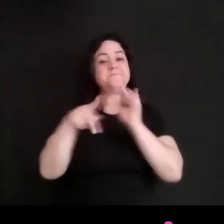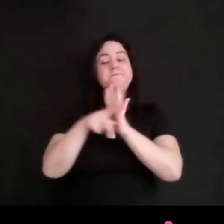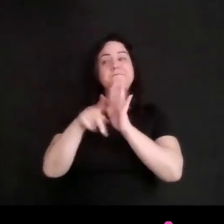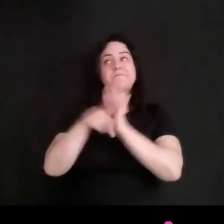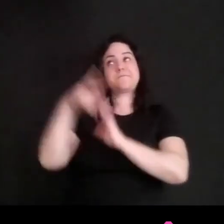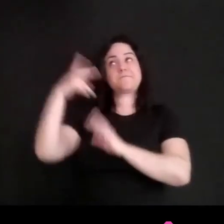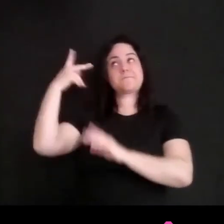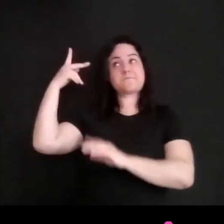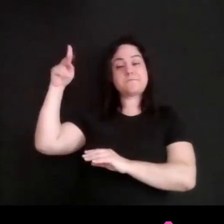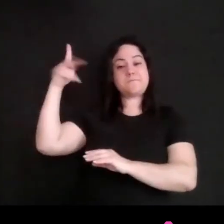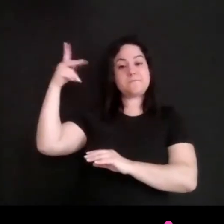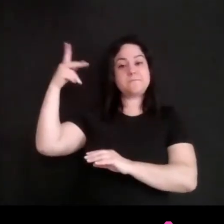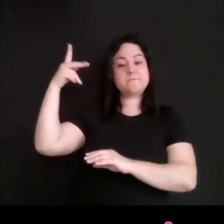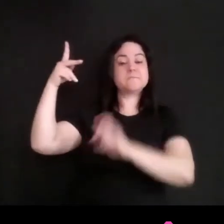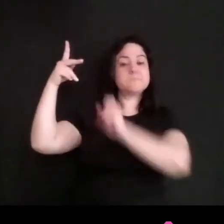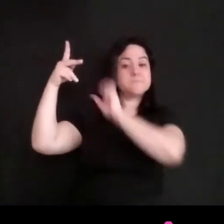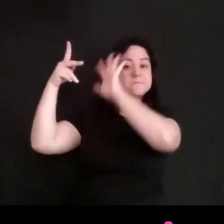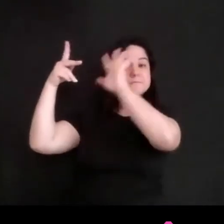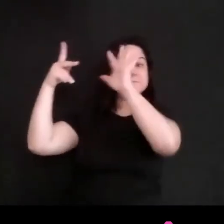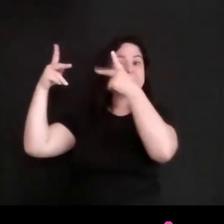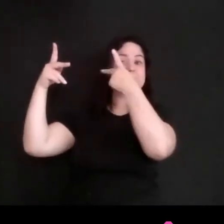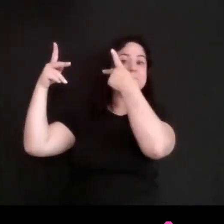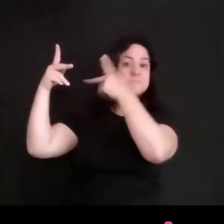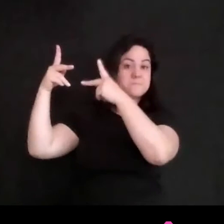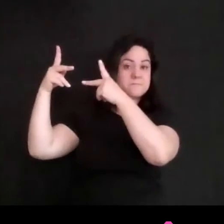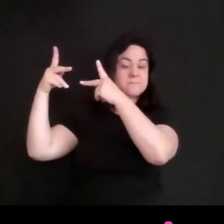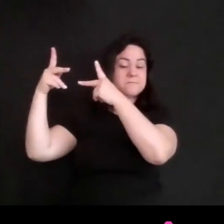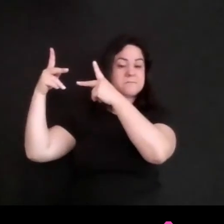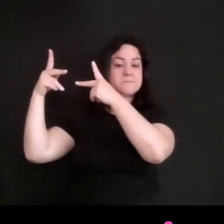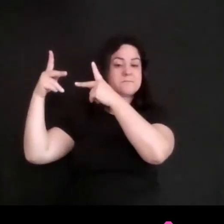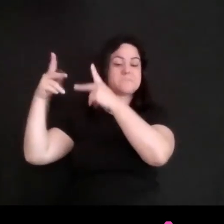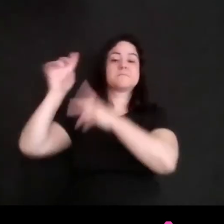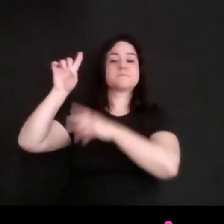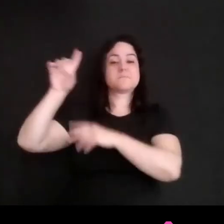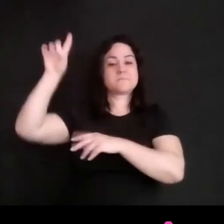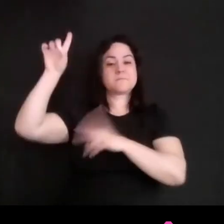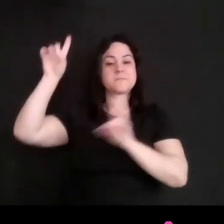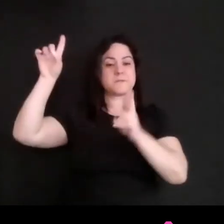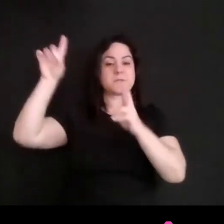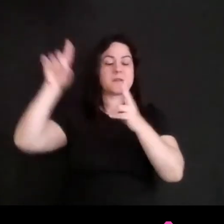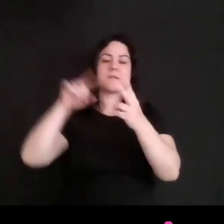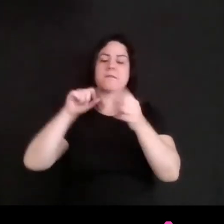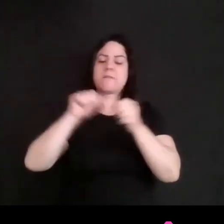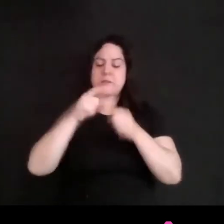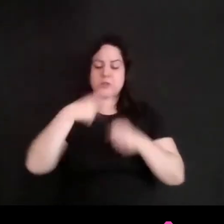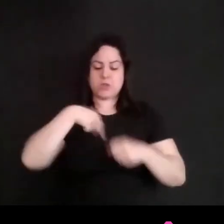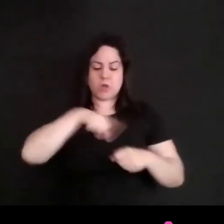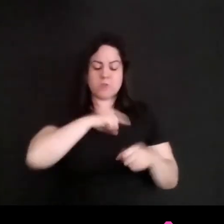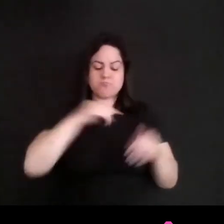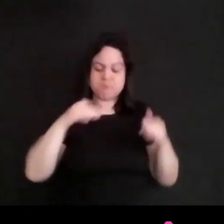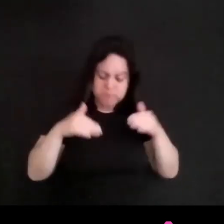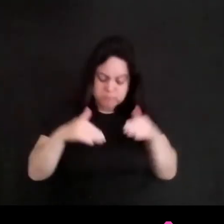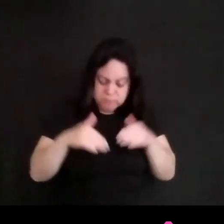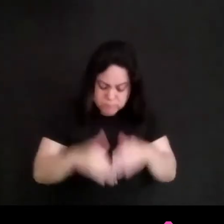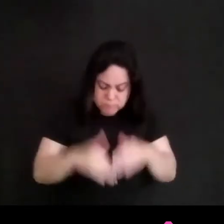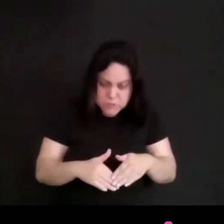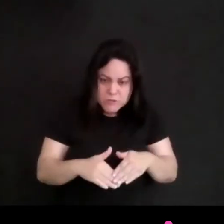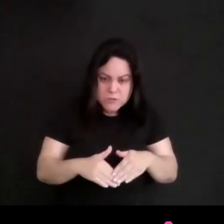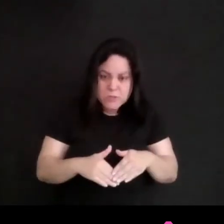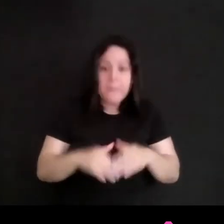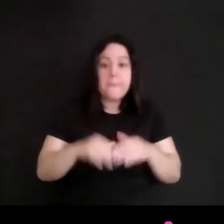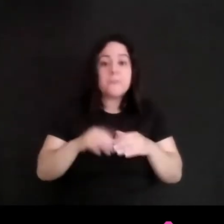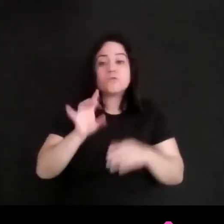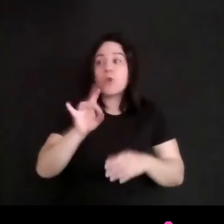a glória de Deus, então Deus sempre nos manterá humilhados para que só o seu